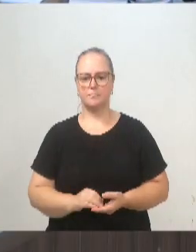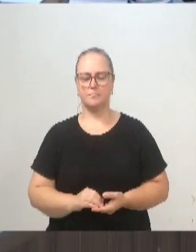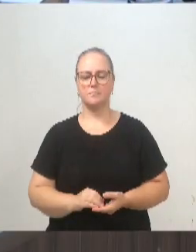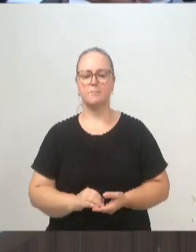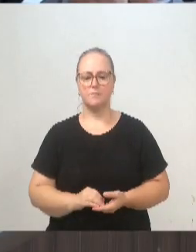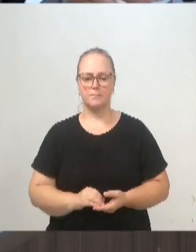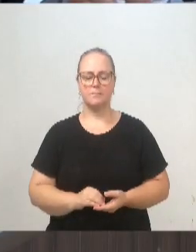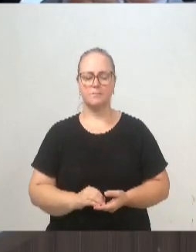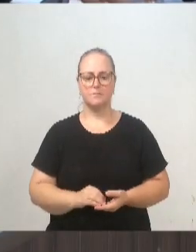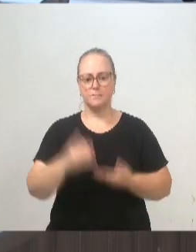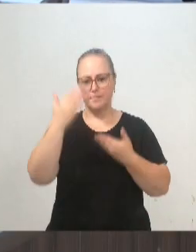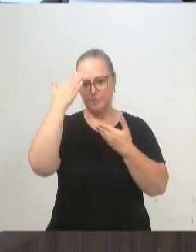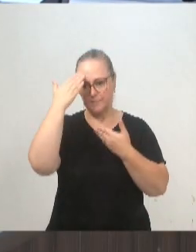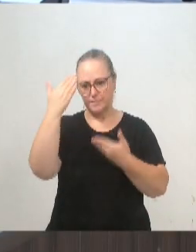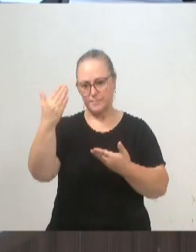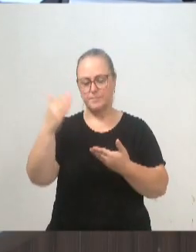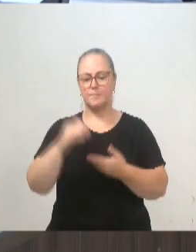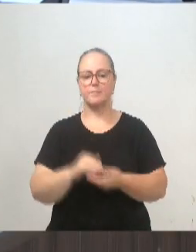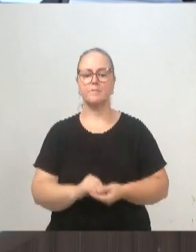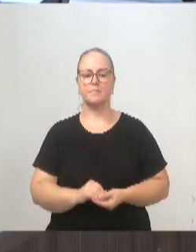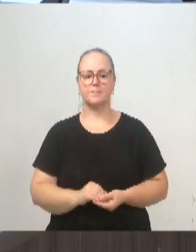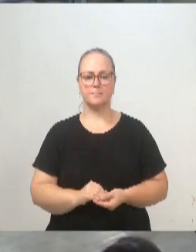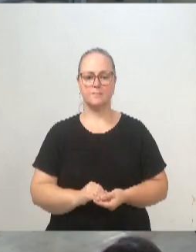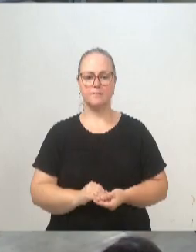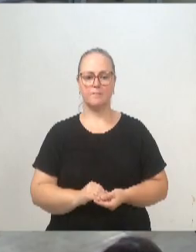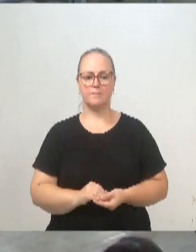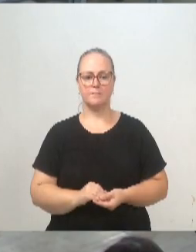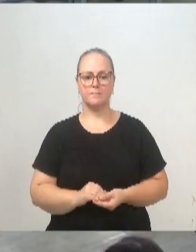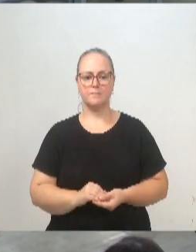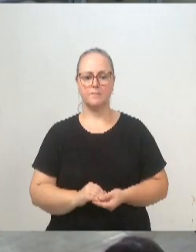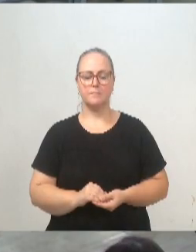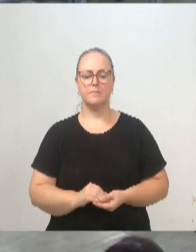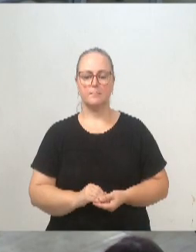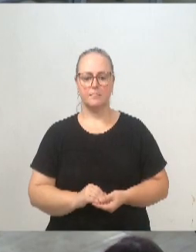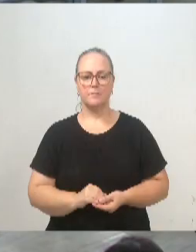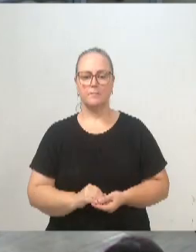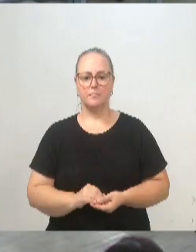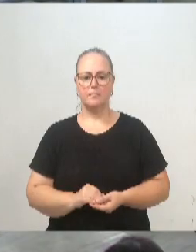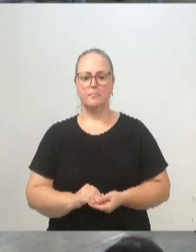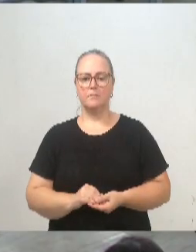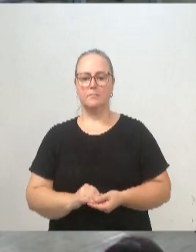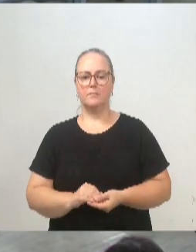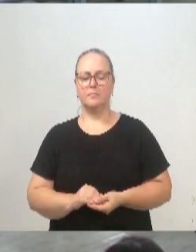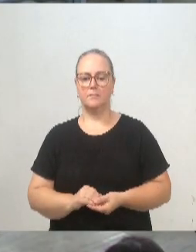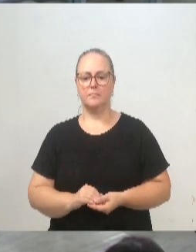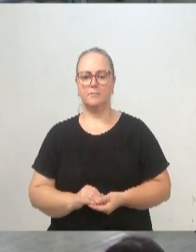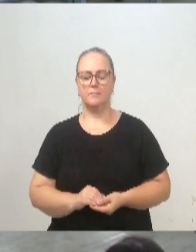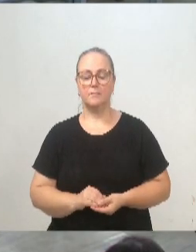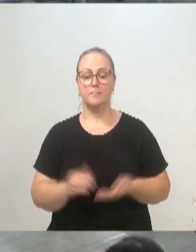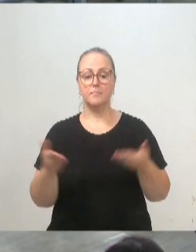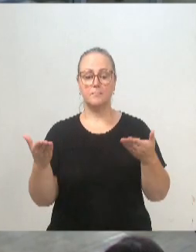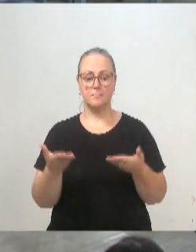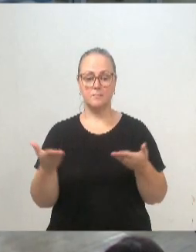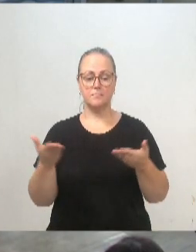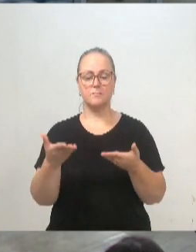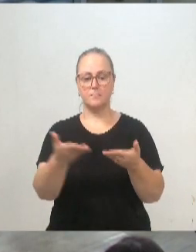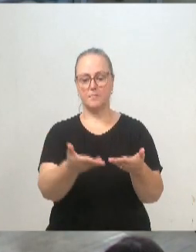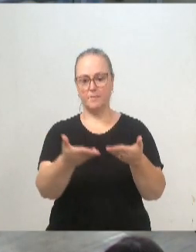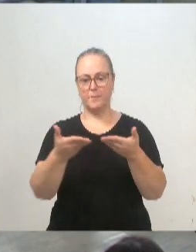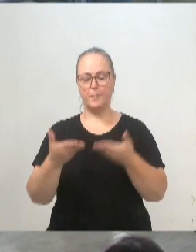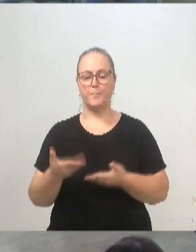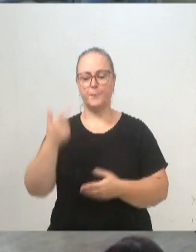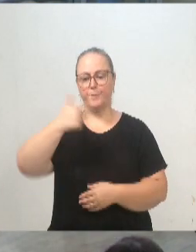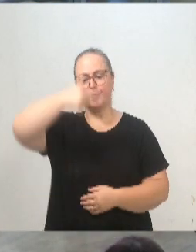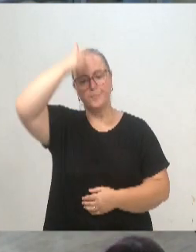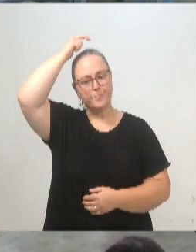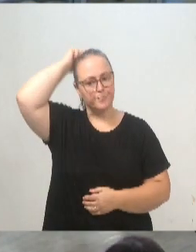Obrigado, secretário. Mais nenhum outro vereador inscrito sem ser o vereador autor. Nesse momento, chamo o vereador Adriano